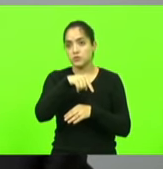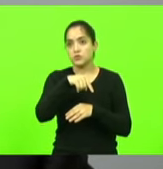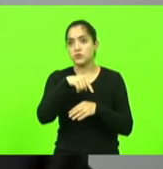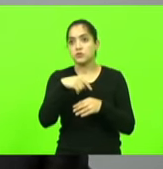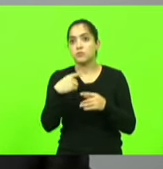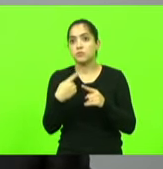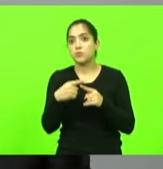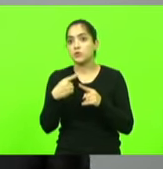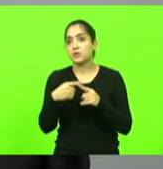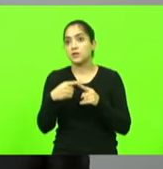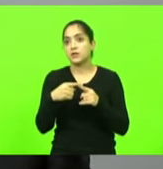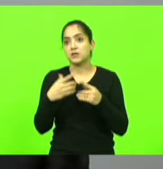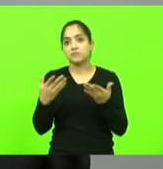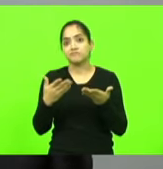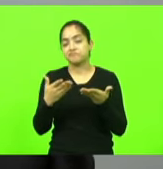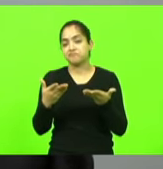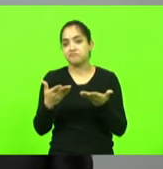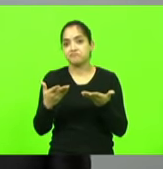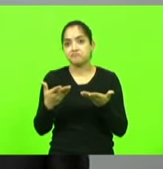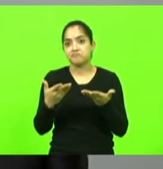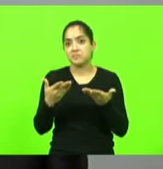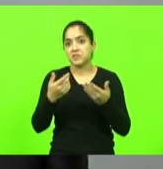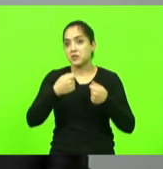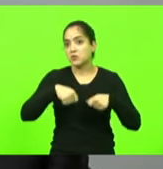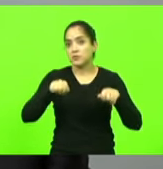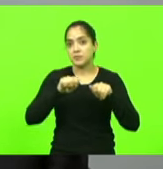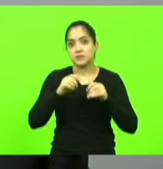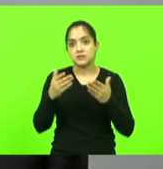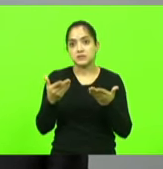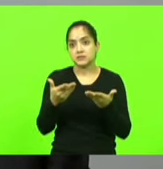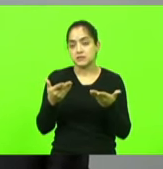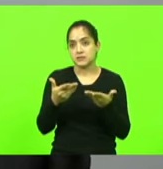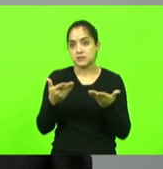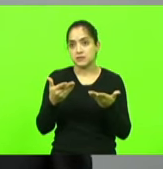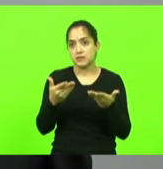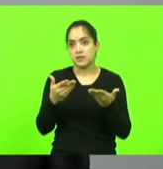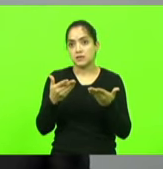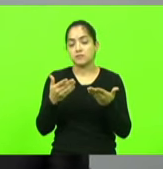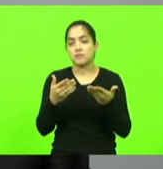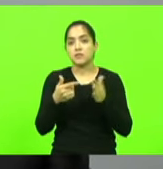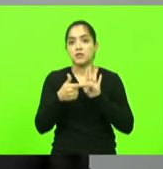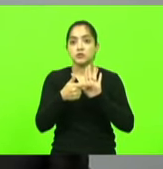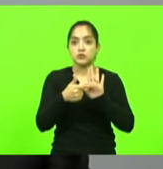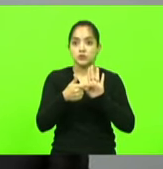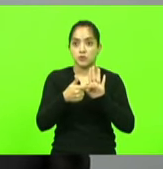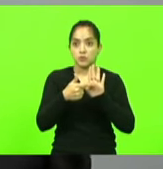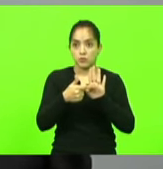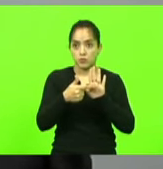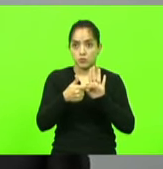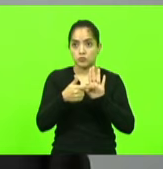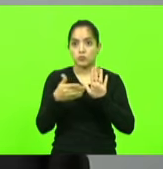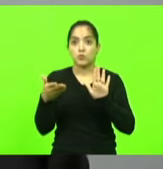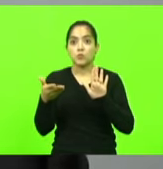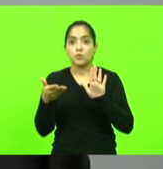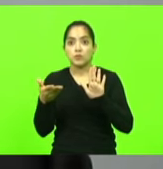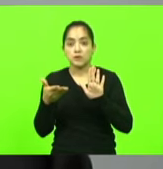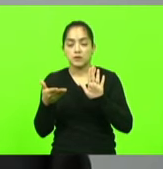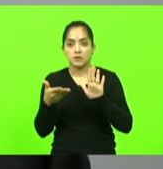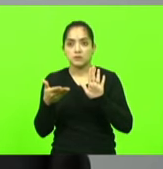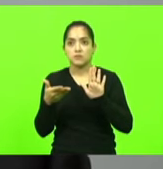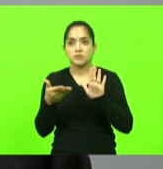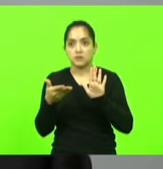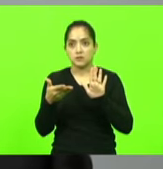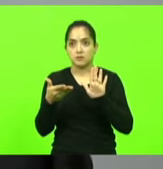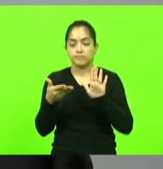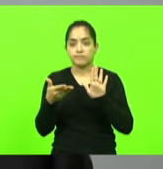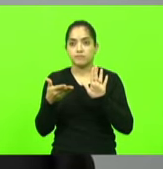porque o objeto ele não se faz mais presente de acordo com o que se procura